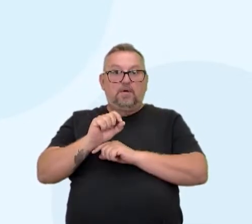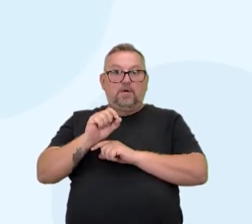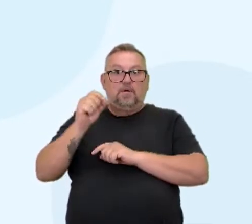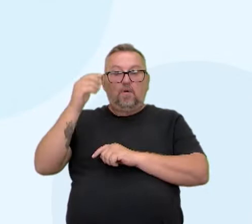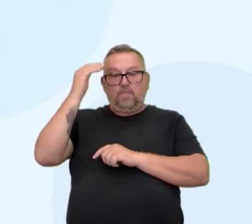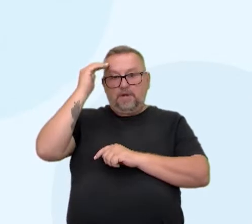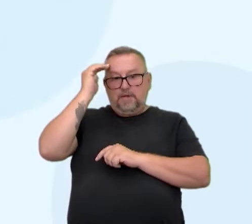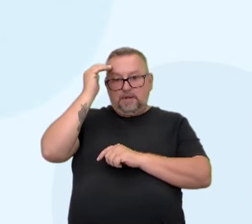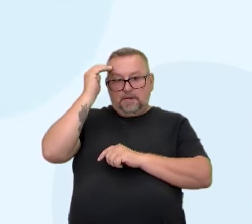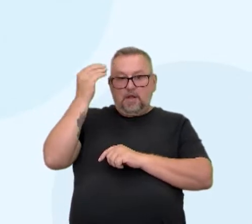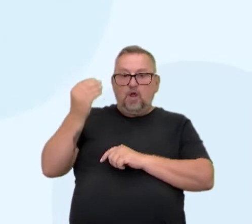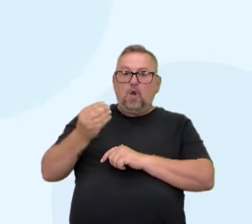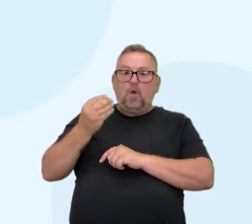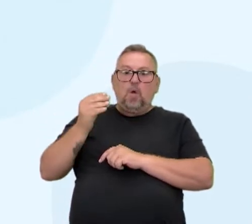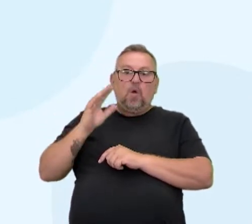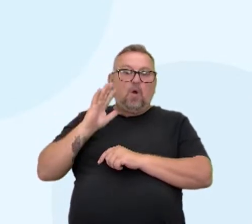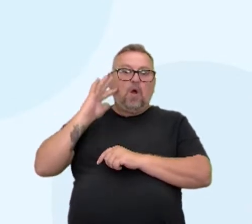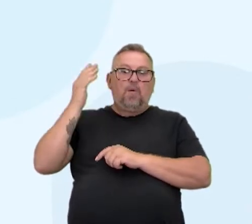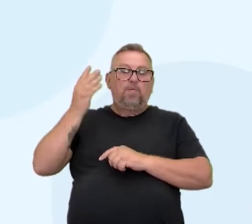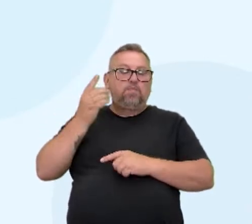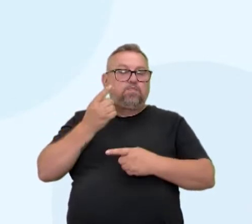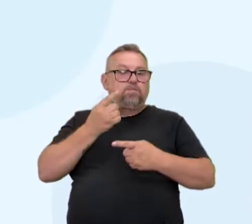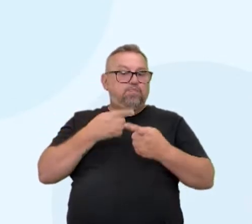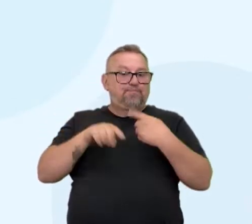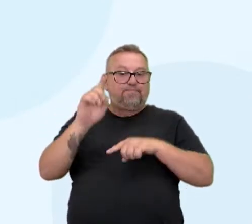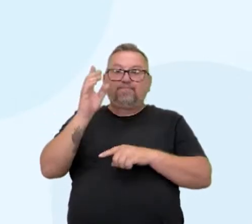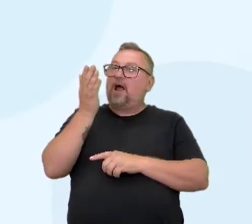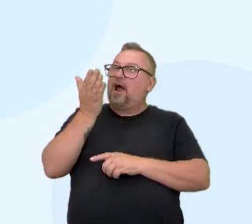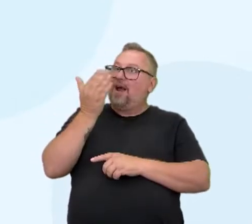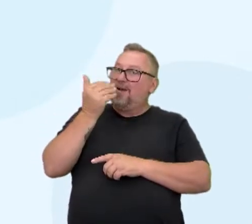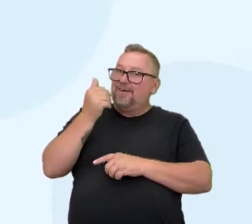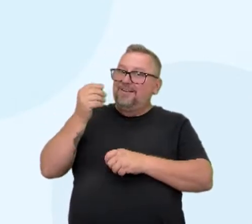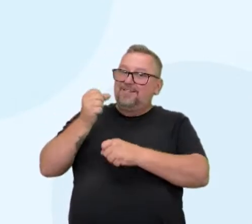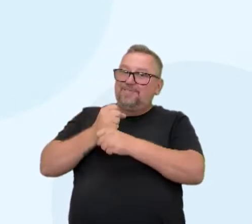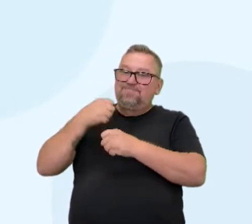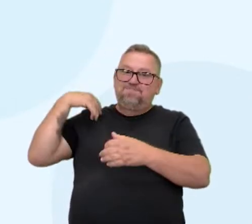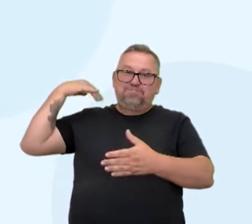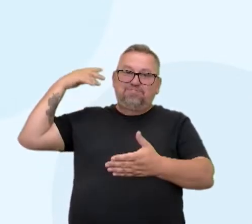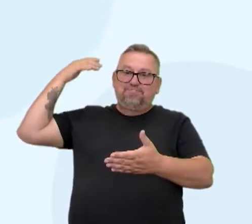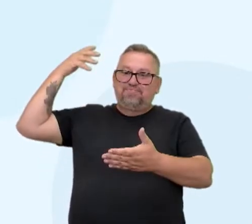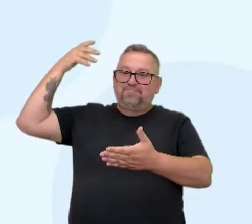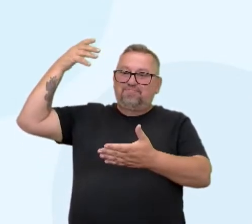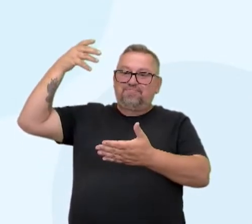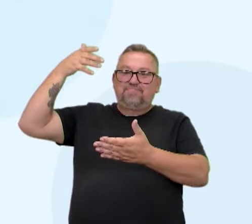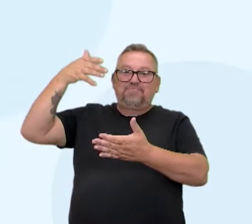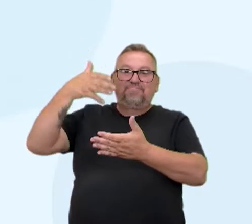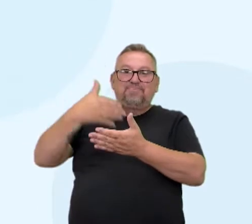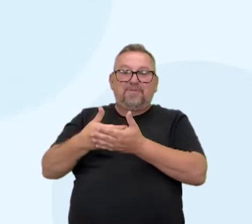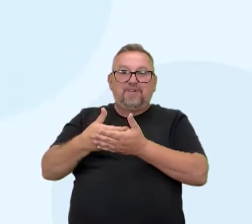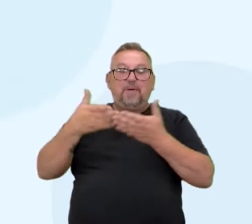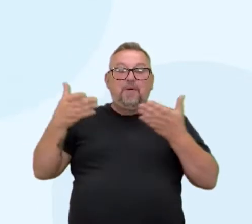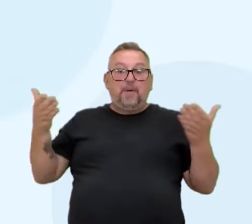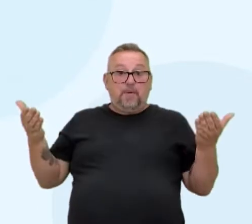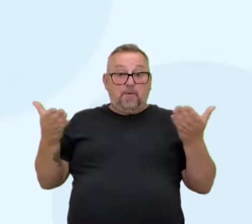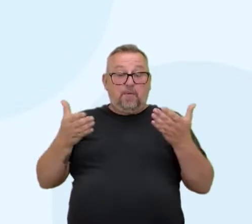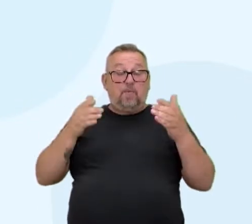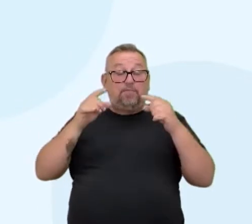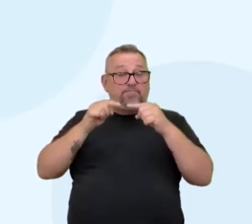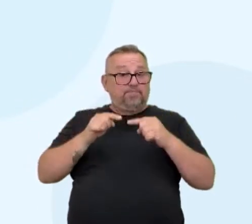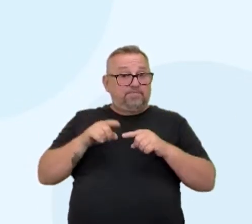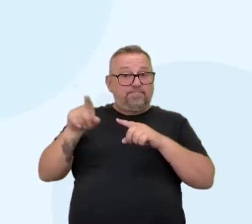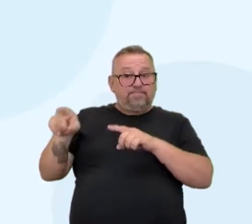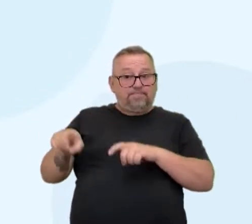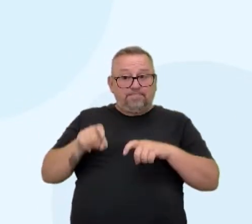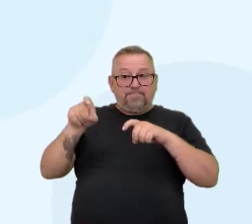compreender como ocorreu a evolução da alimentação ao longo do tempo, relacionando aí com as questões da agricultura e